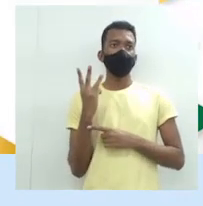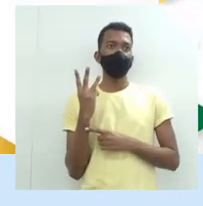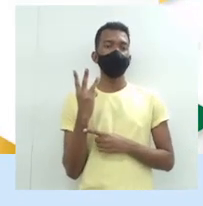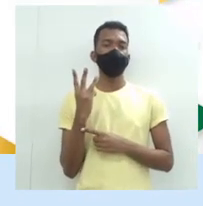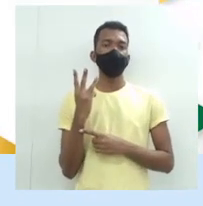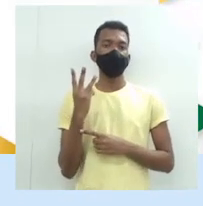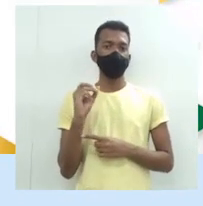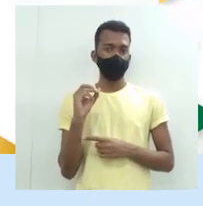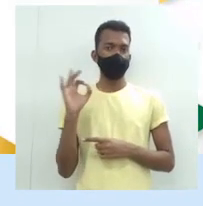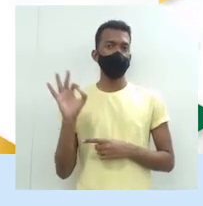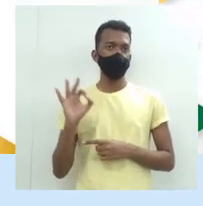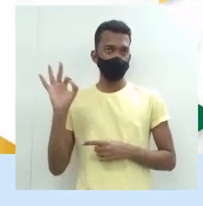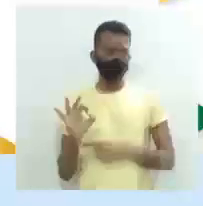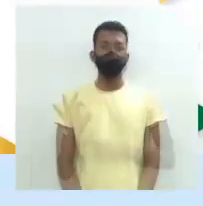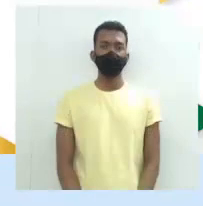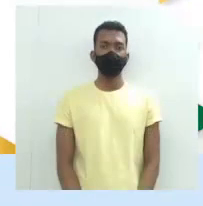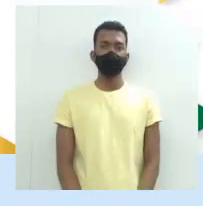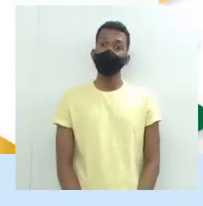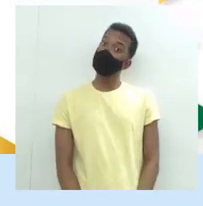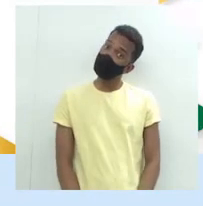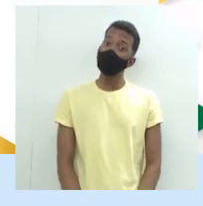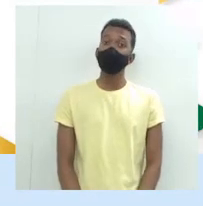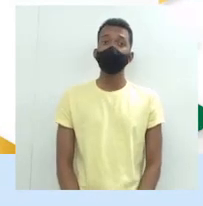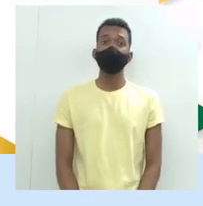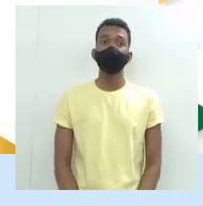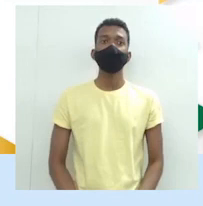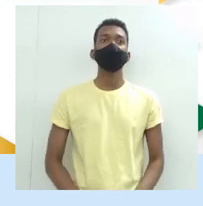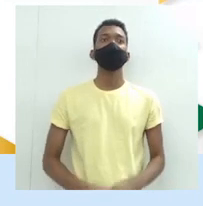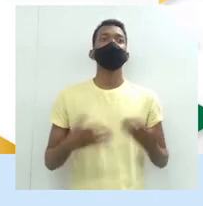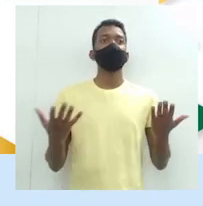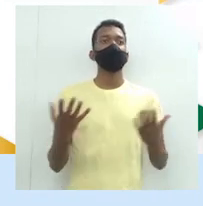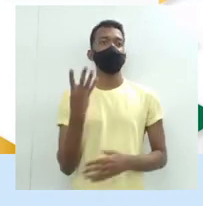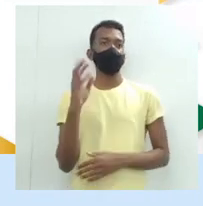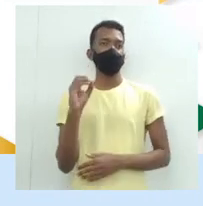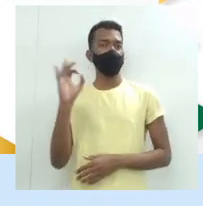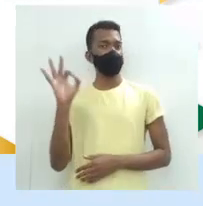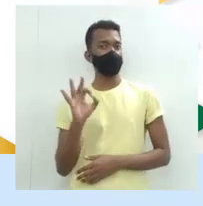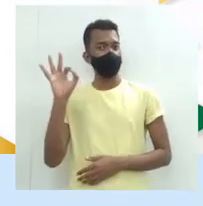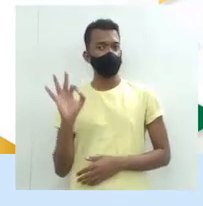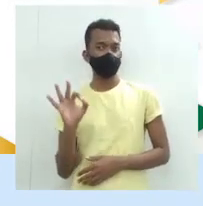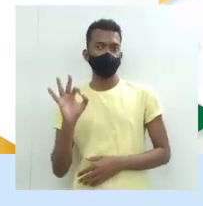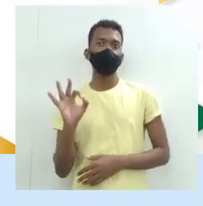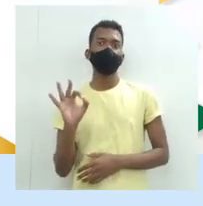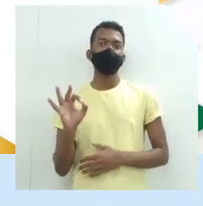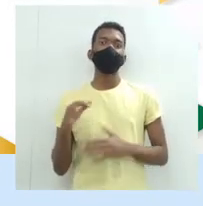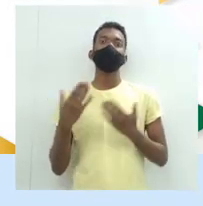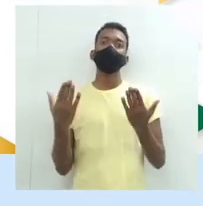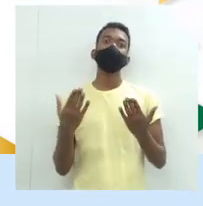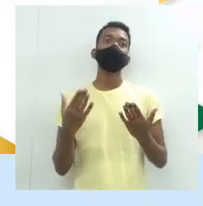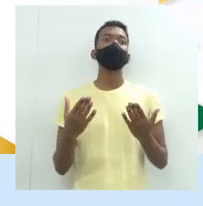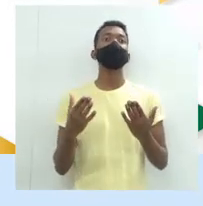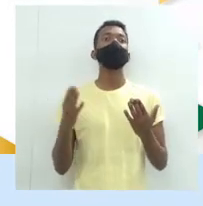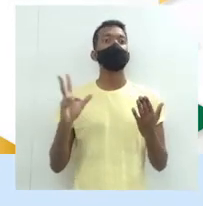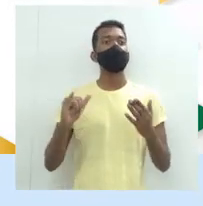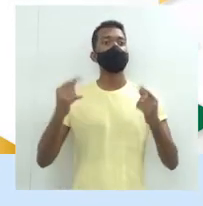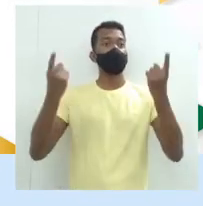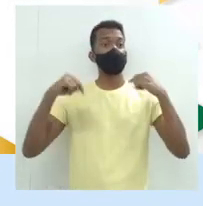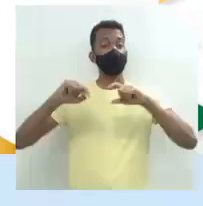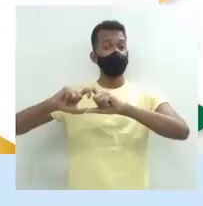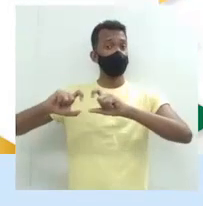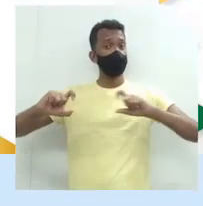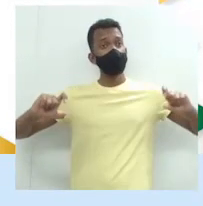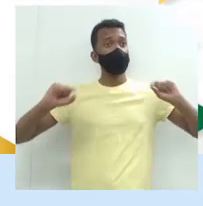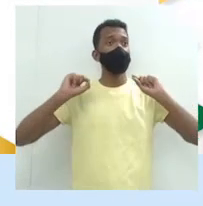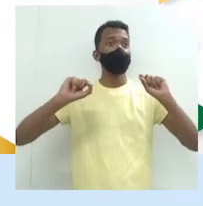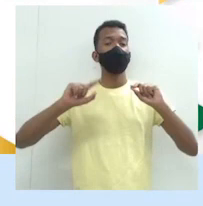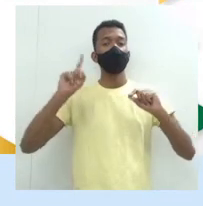30%, 30% e 40%, tá? Dentro disso, a gente vai mais abaixo,